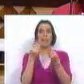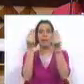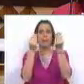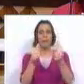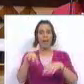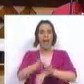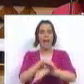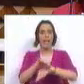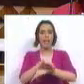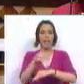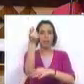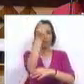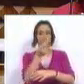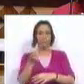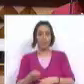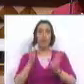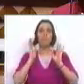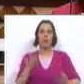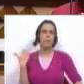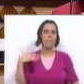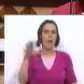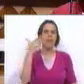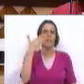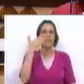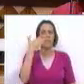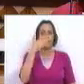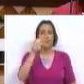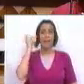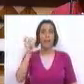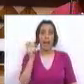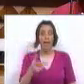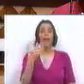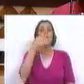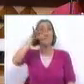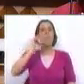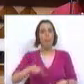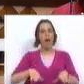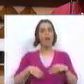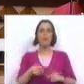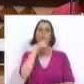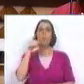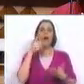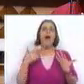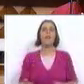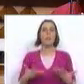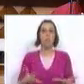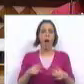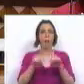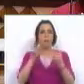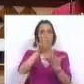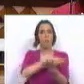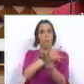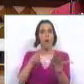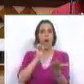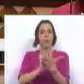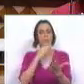arquitetónicas. Volvidas mais de sete décadas, o Partido Socialista assume um compromisso de atualização deste quadro,